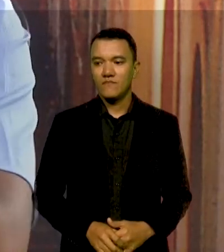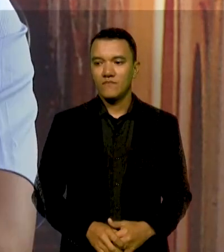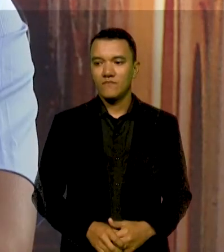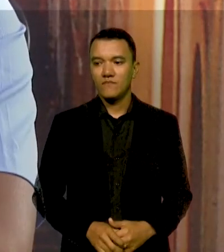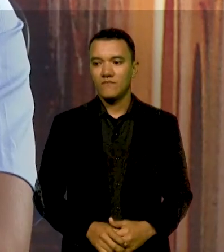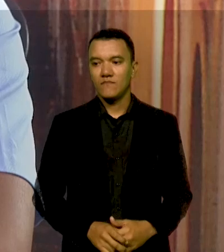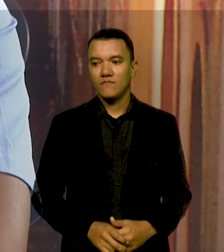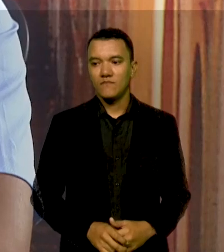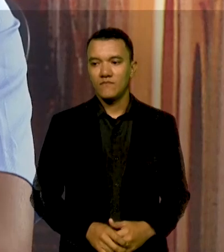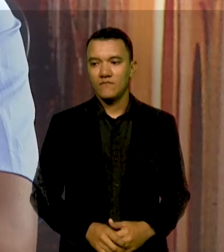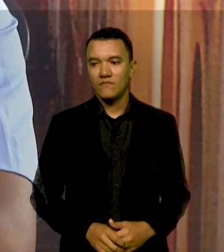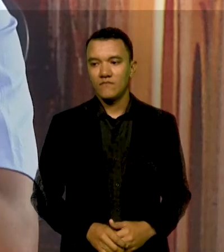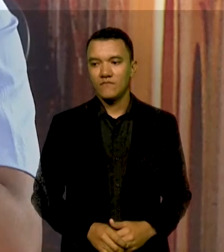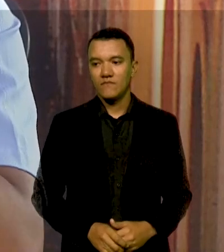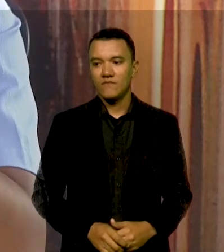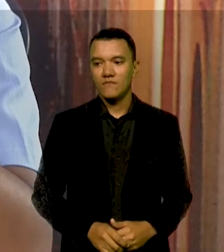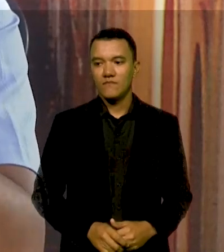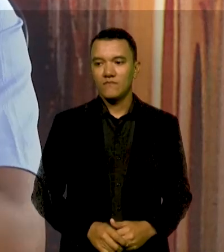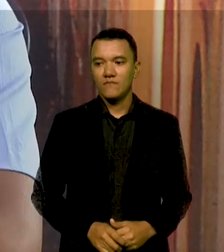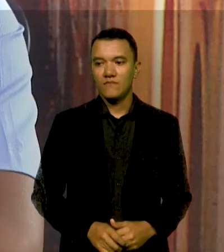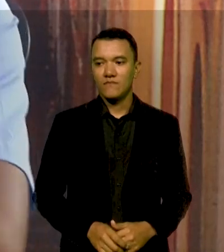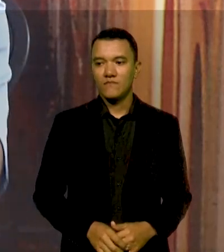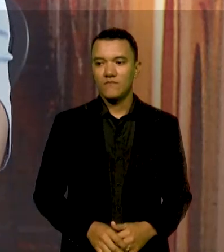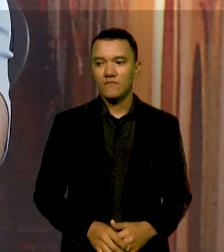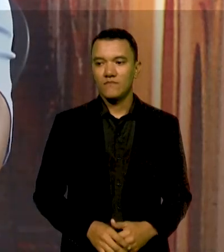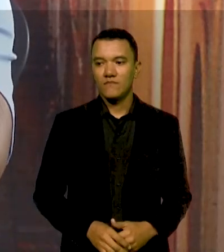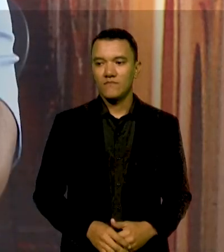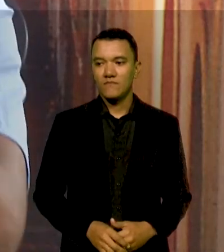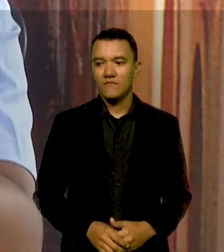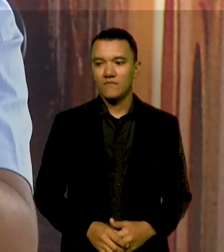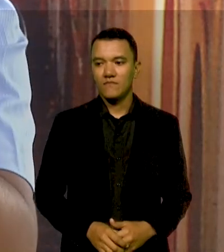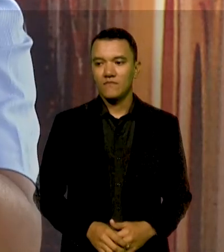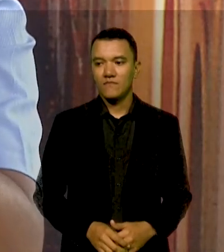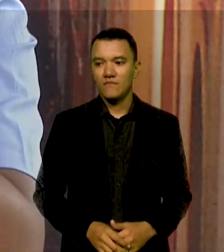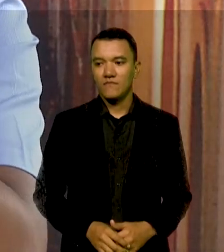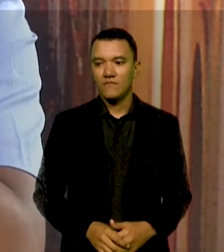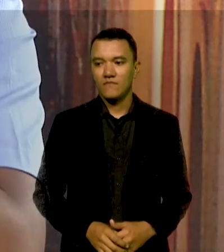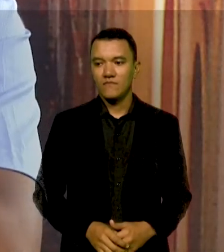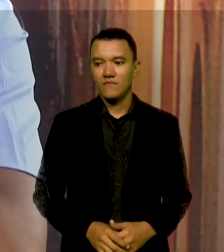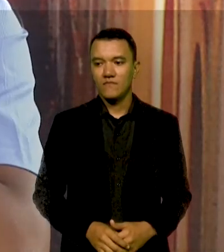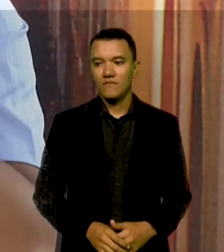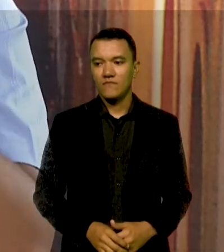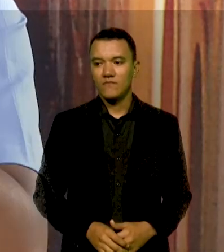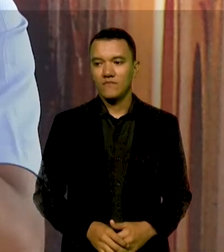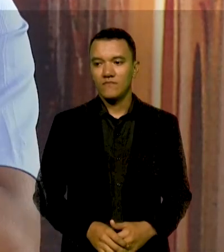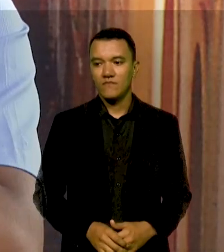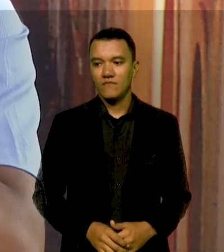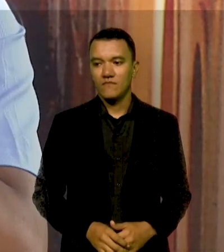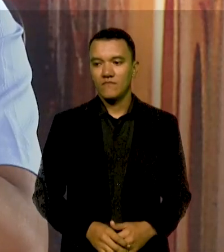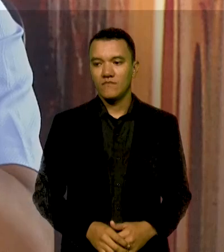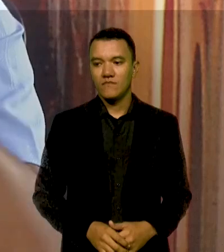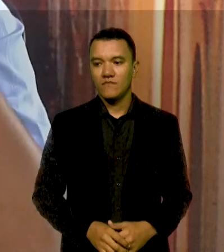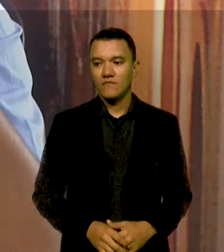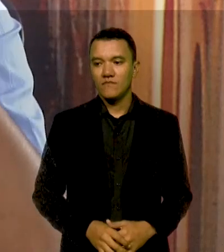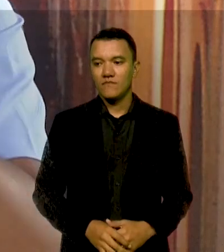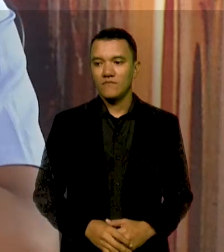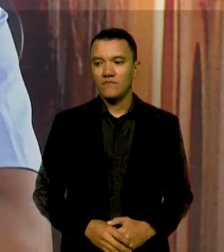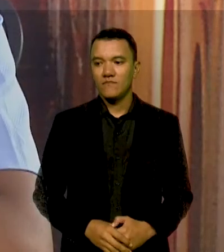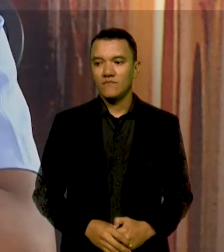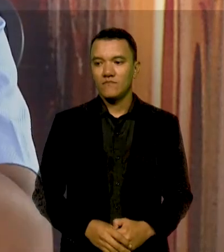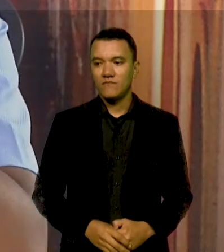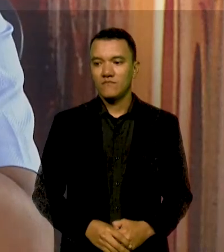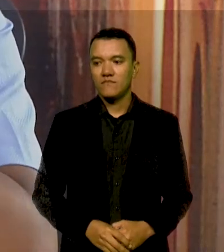de 1800, em Milão, na Itália, houve um congresso que proibiu o uso das línguas de sinais, os surdos tinham suas mãos amarradas